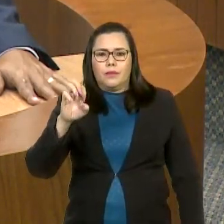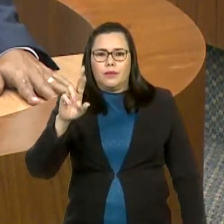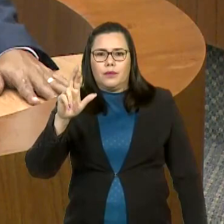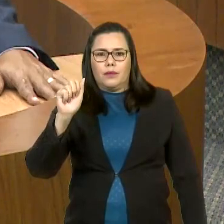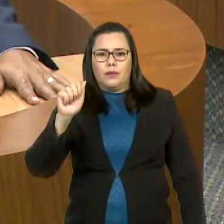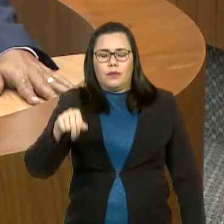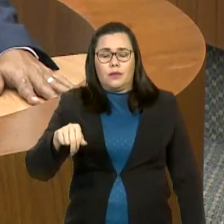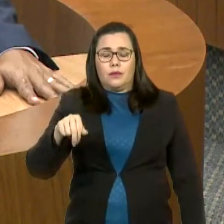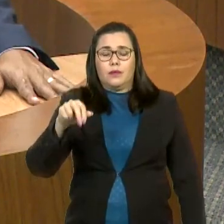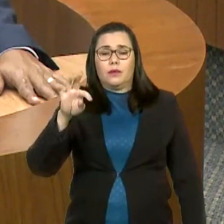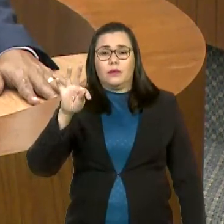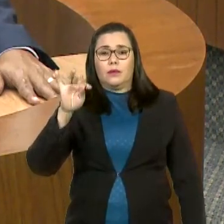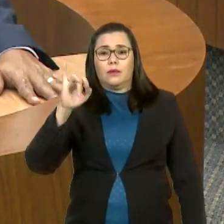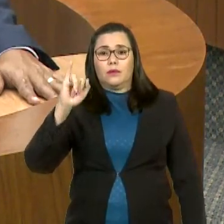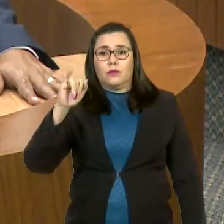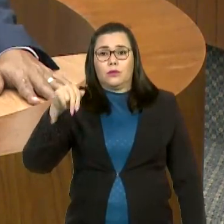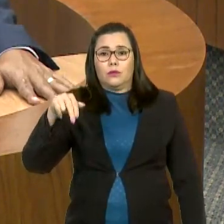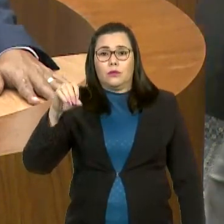é a